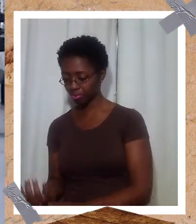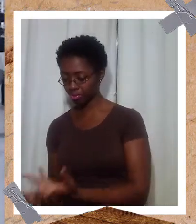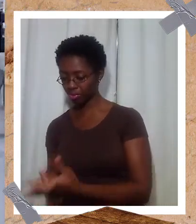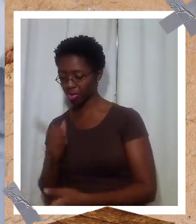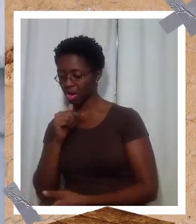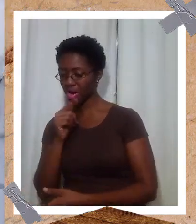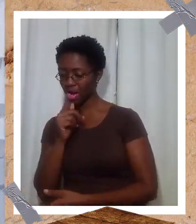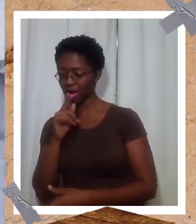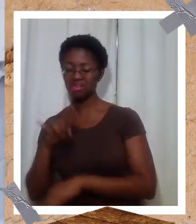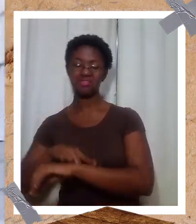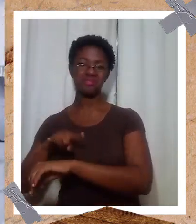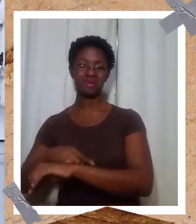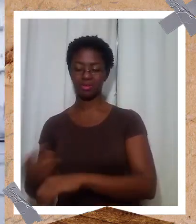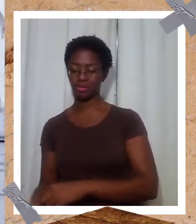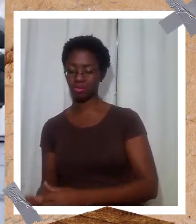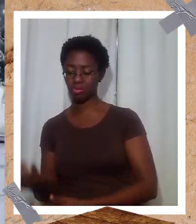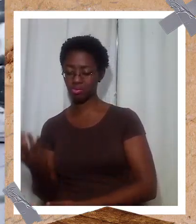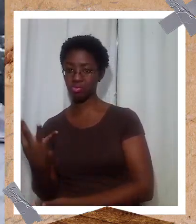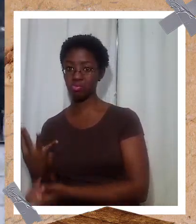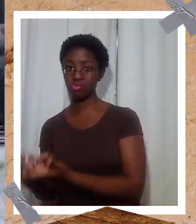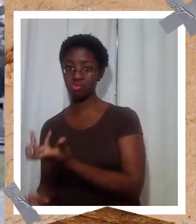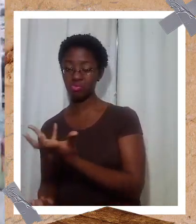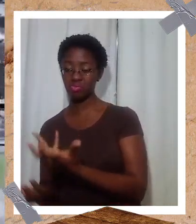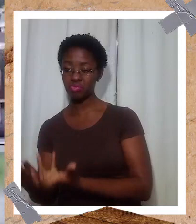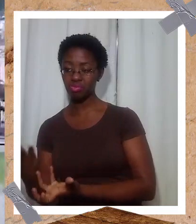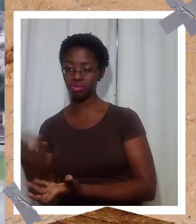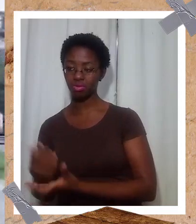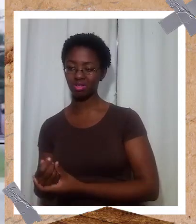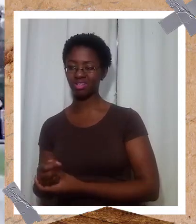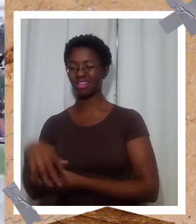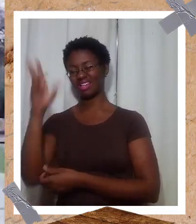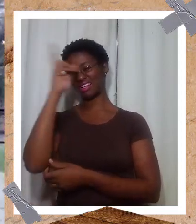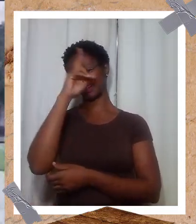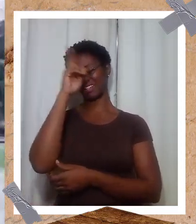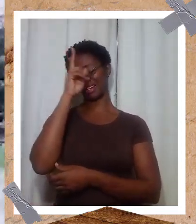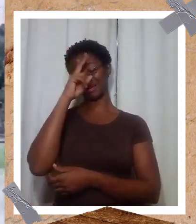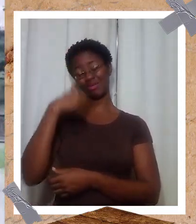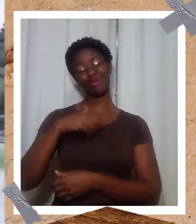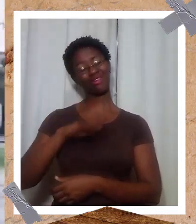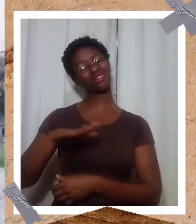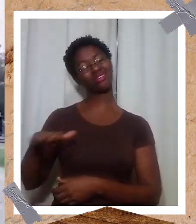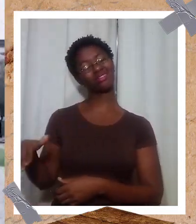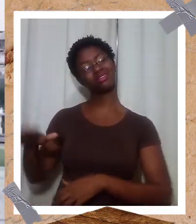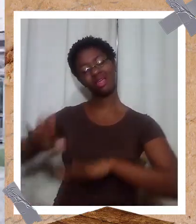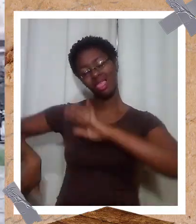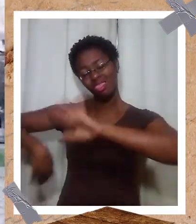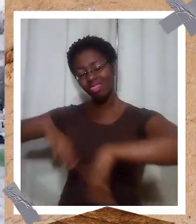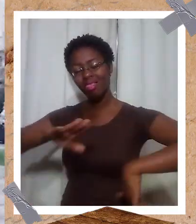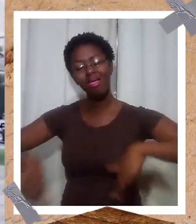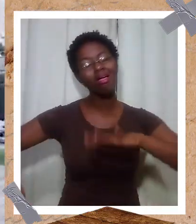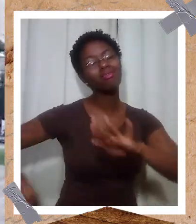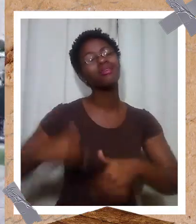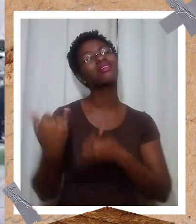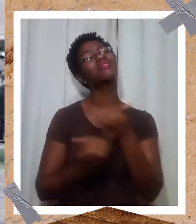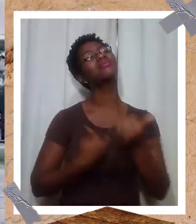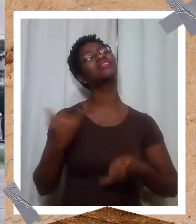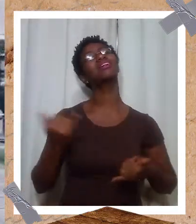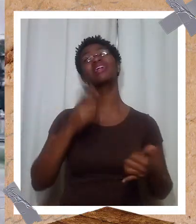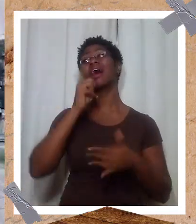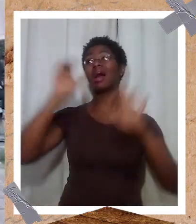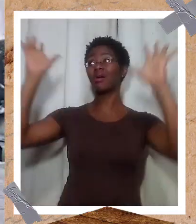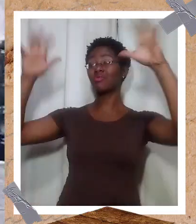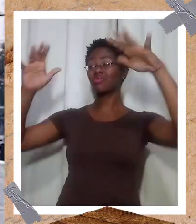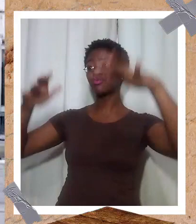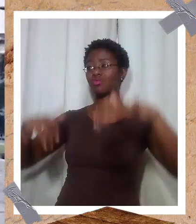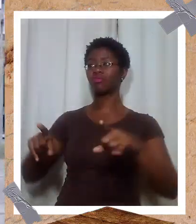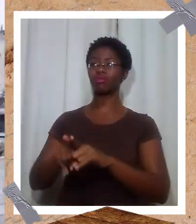pisamos. Lembro da minha infância e de como eu era feliz nadando com meus primos e amigos no mar de água de chuva e